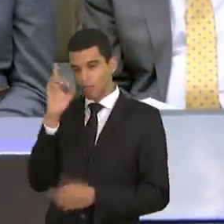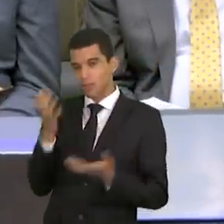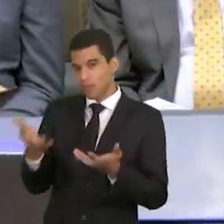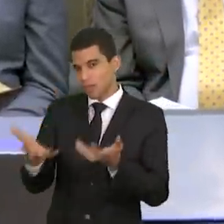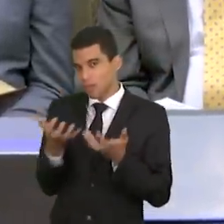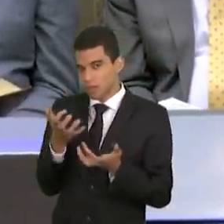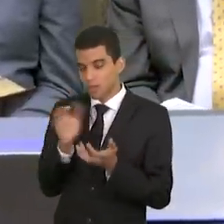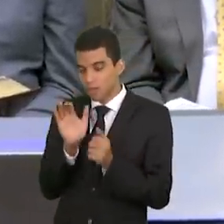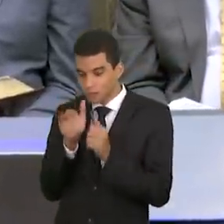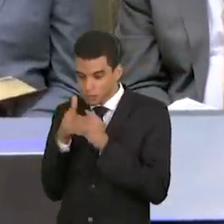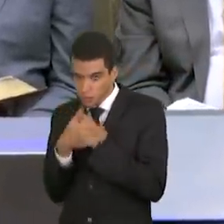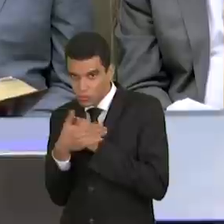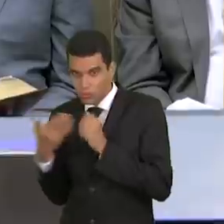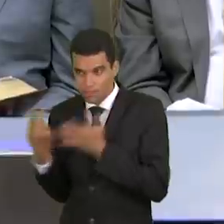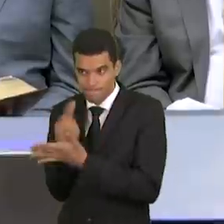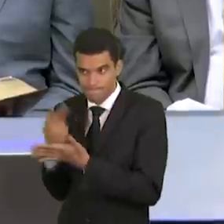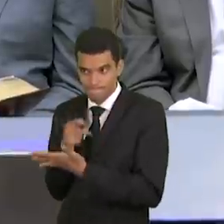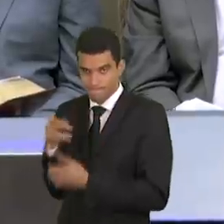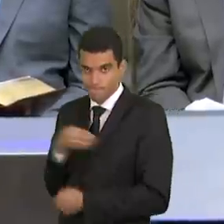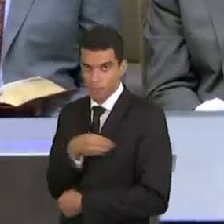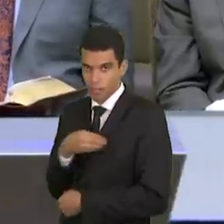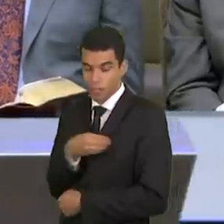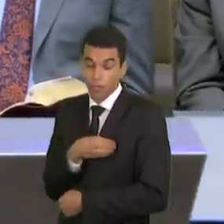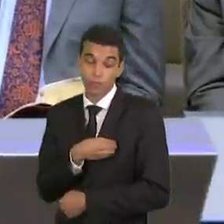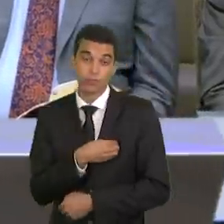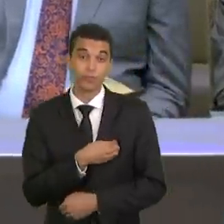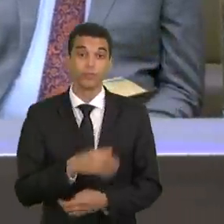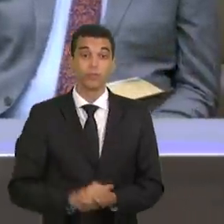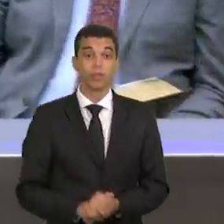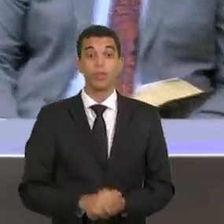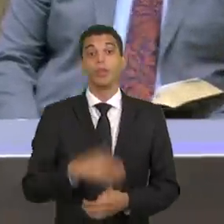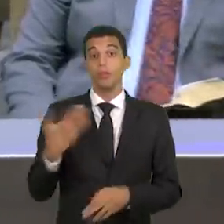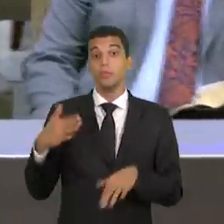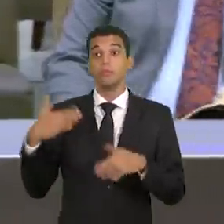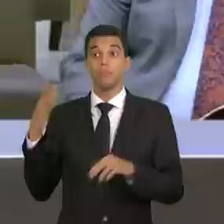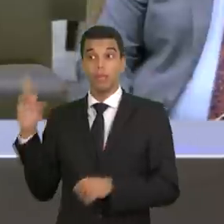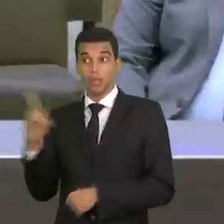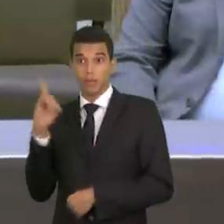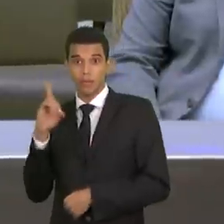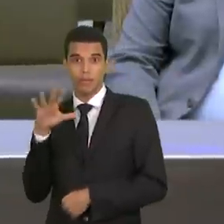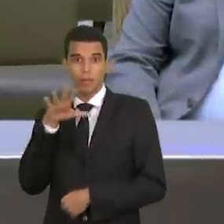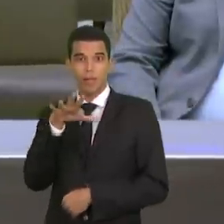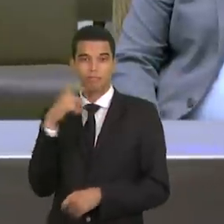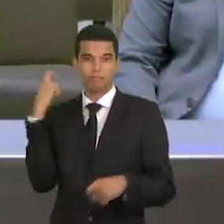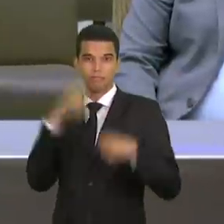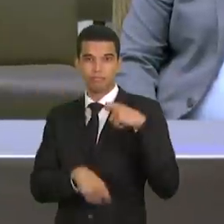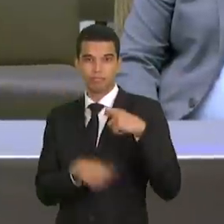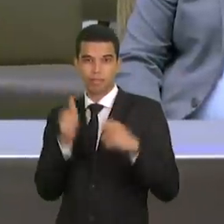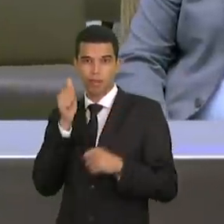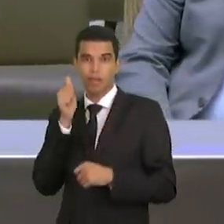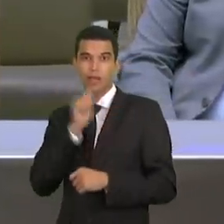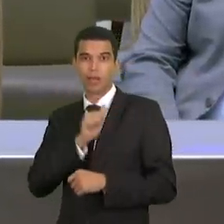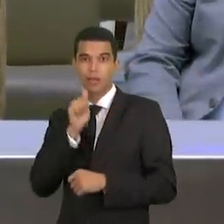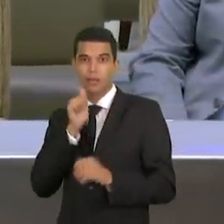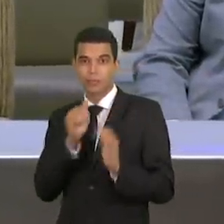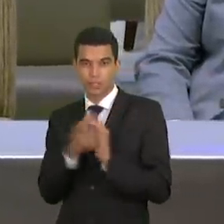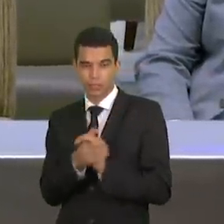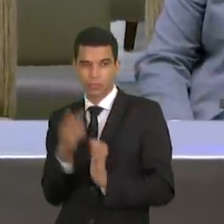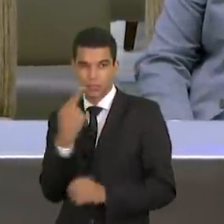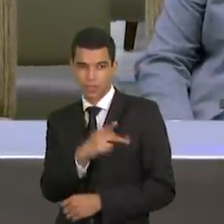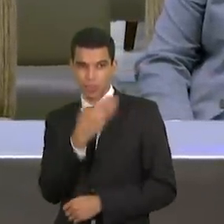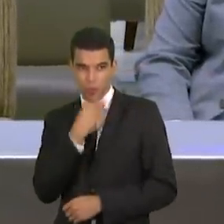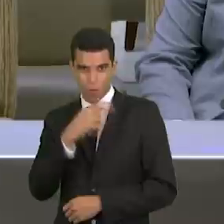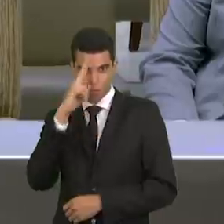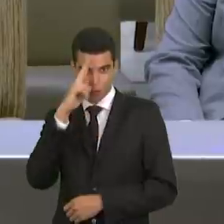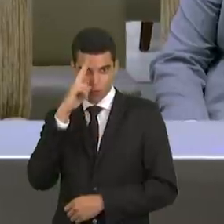quando Urias chega, Davi disse para ele: Urias, como está a guerra? Como está